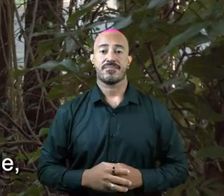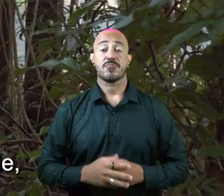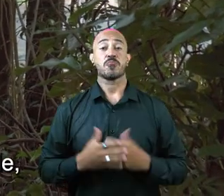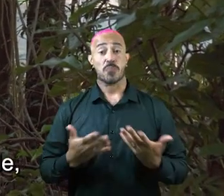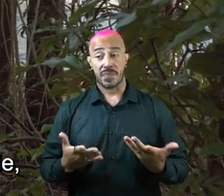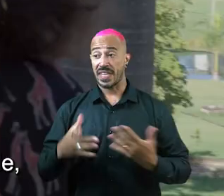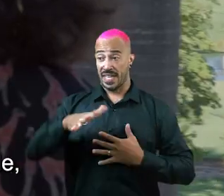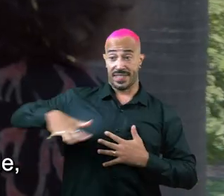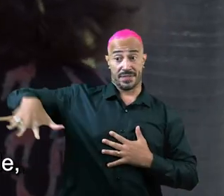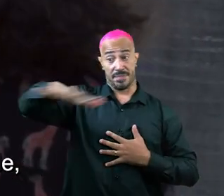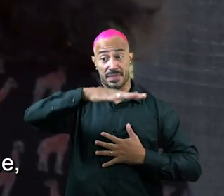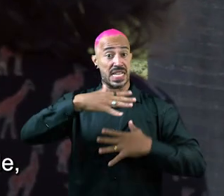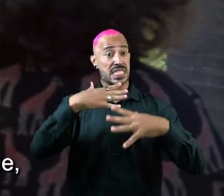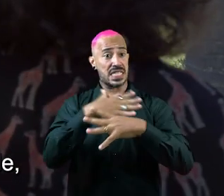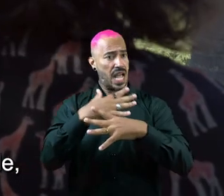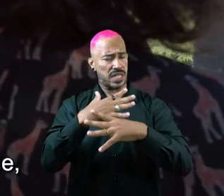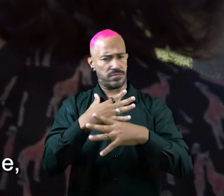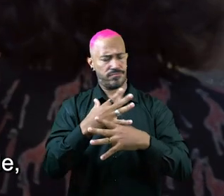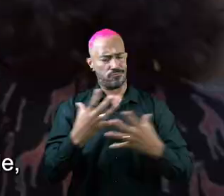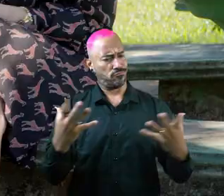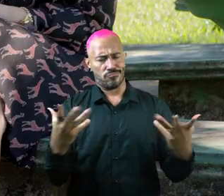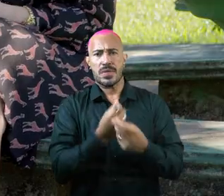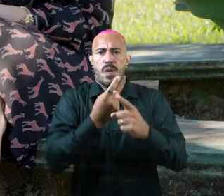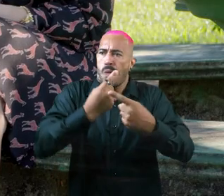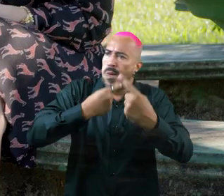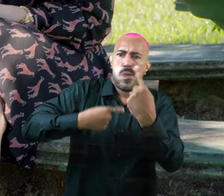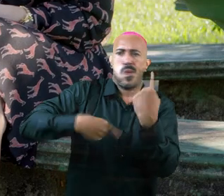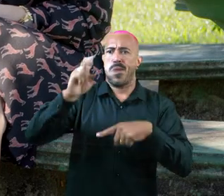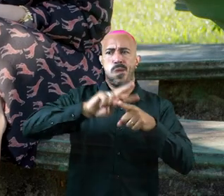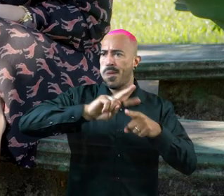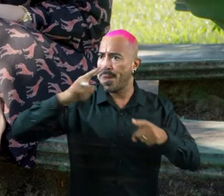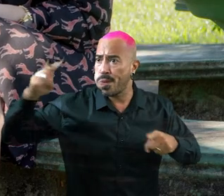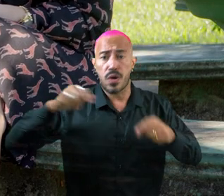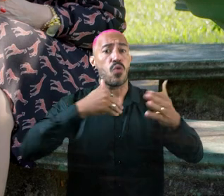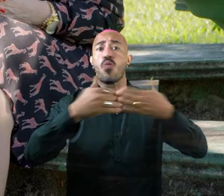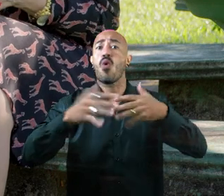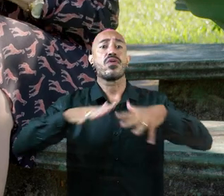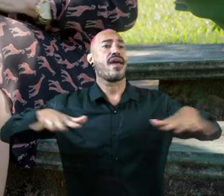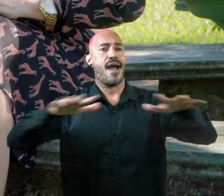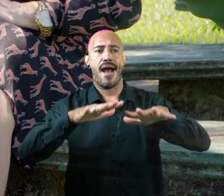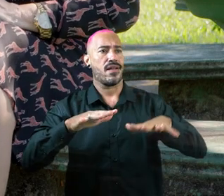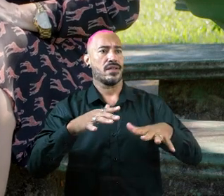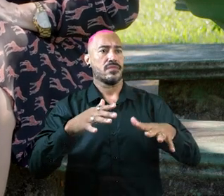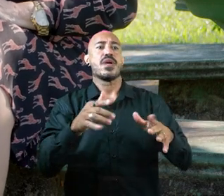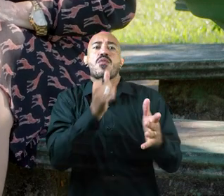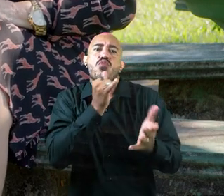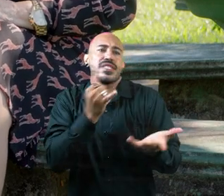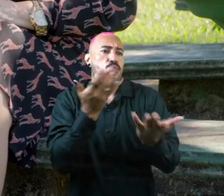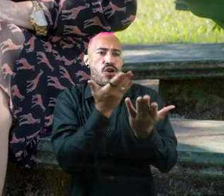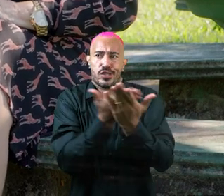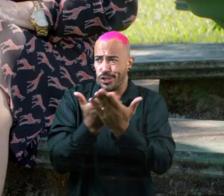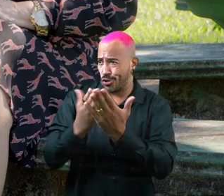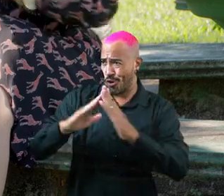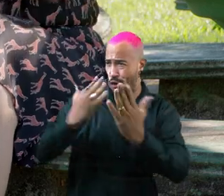Para a cidade, é um crescimento muito grande. Eu vou te falar em todas as áreas. Não tem mais segundo grau numa escola particular